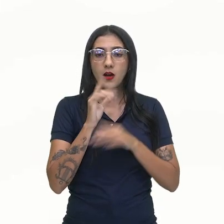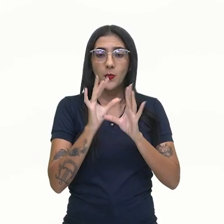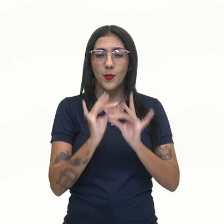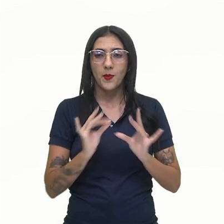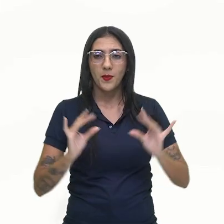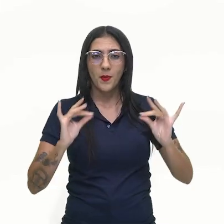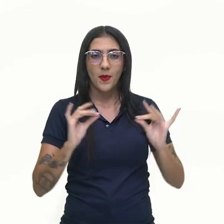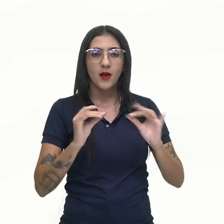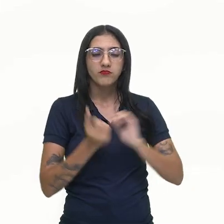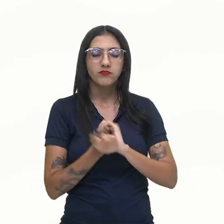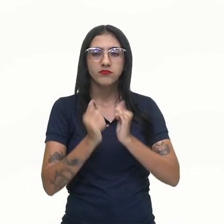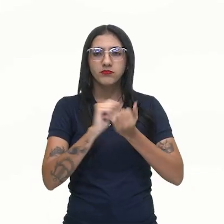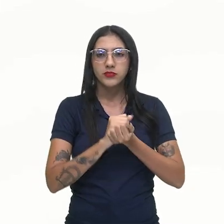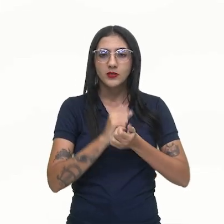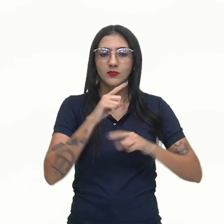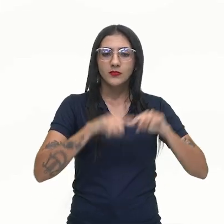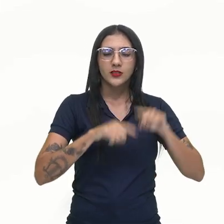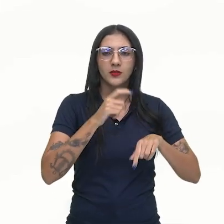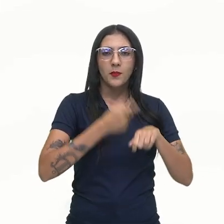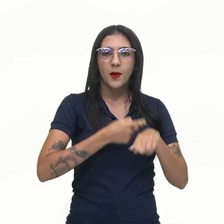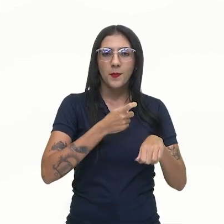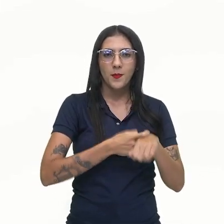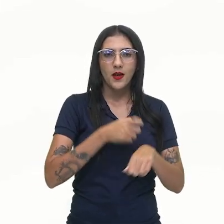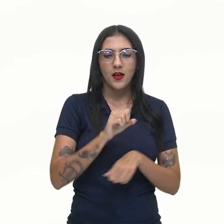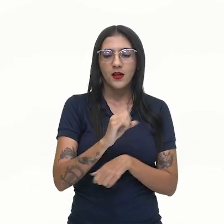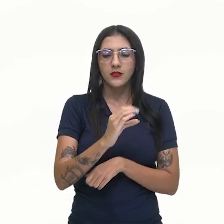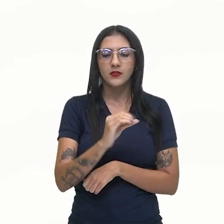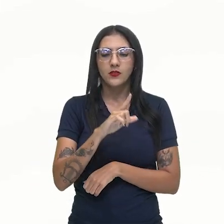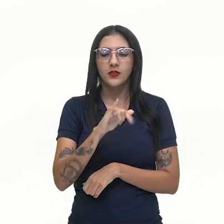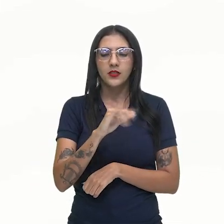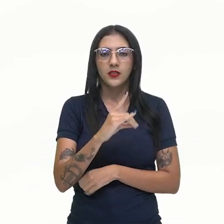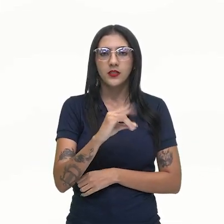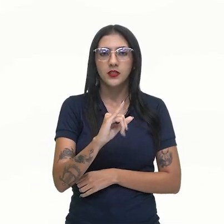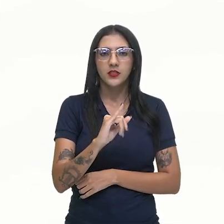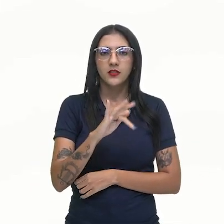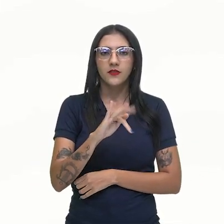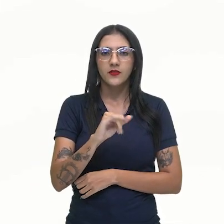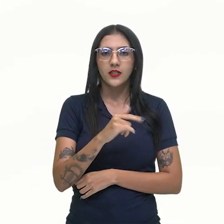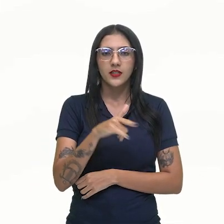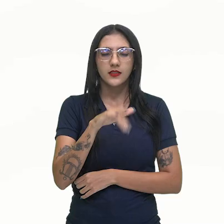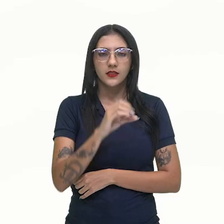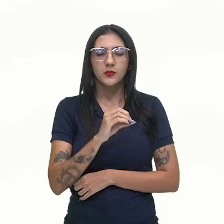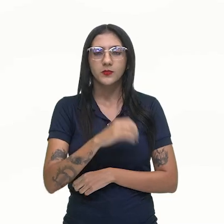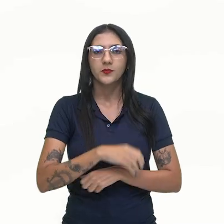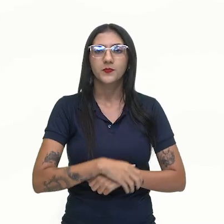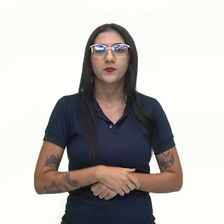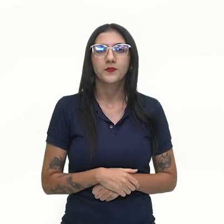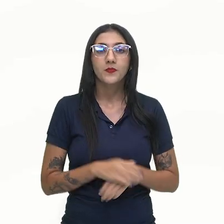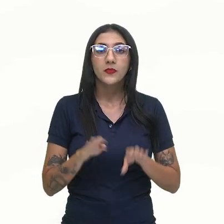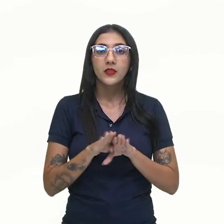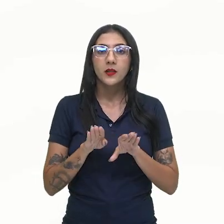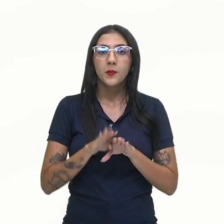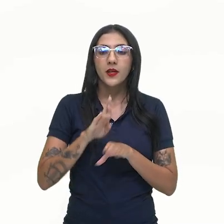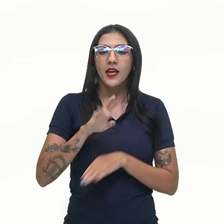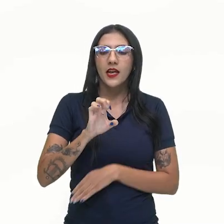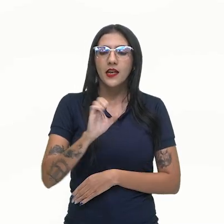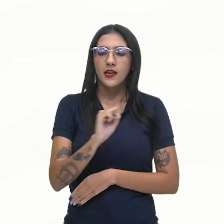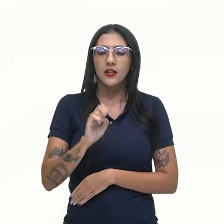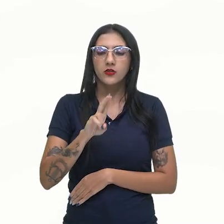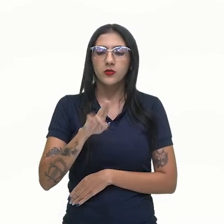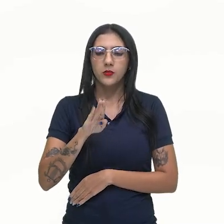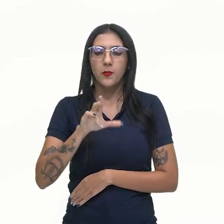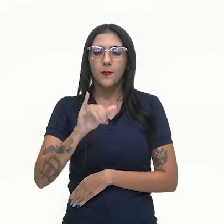é a passagem do estado líquido para o estado sólido. E eu tenho a